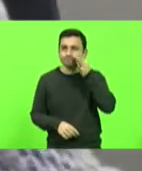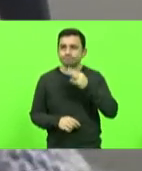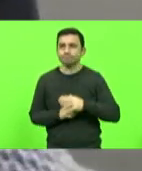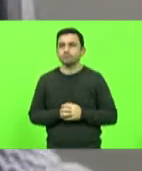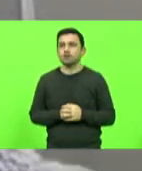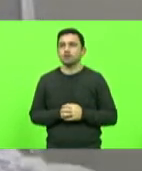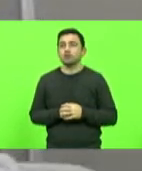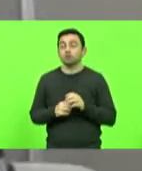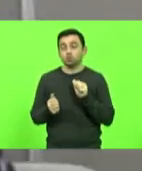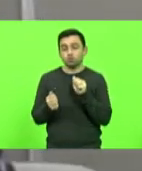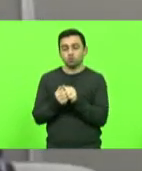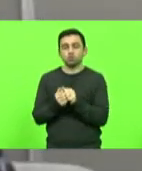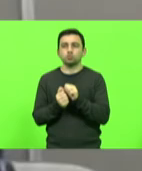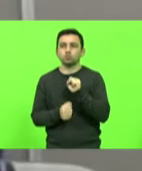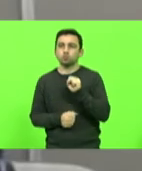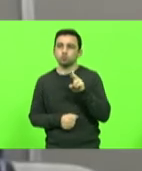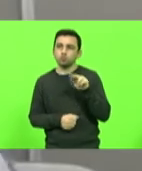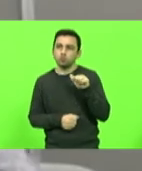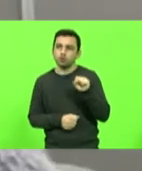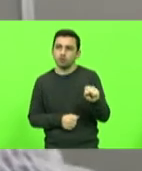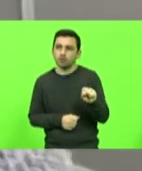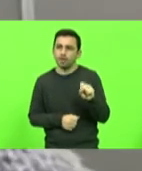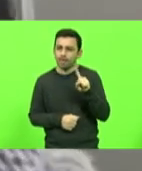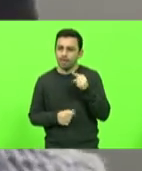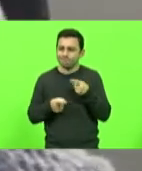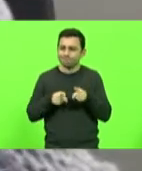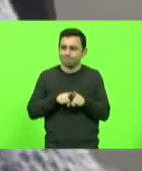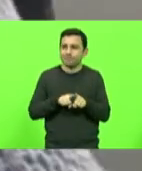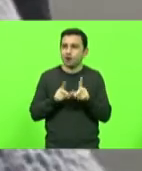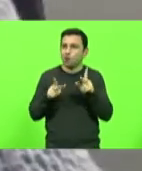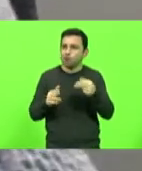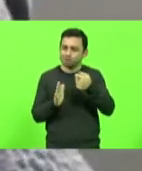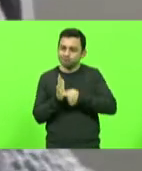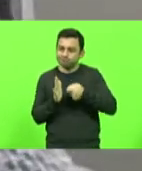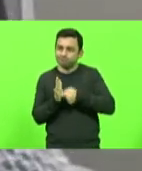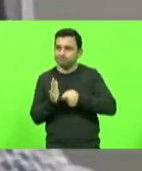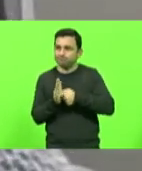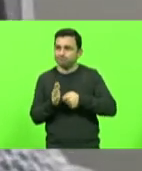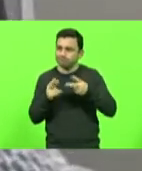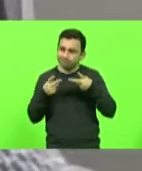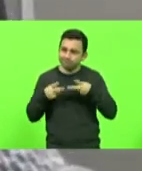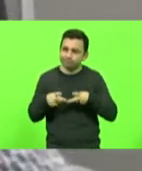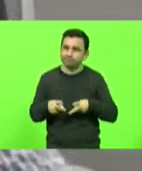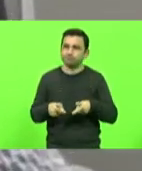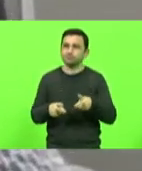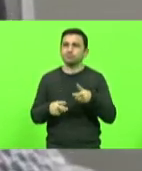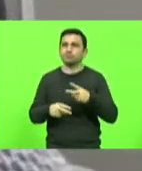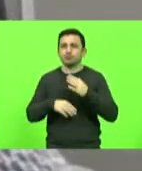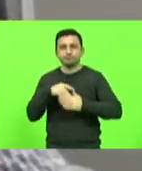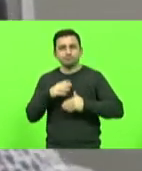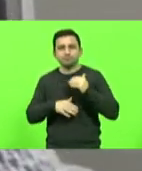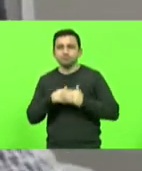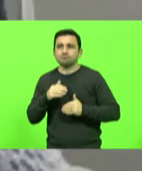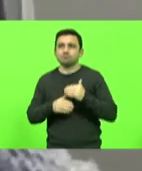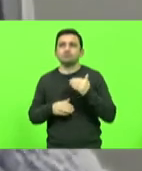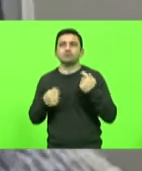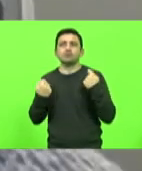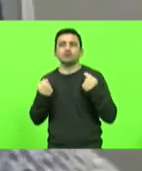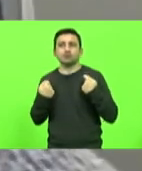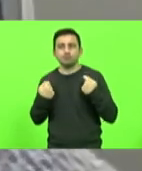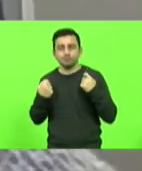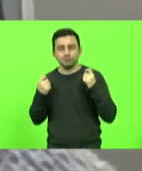aos SUAS, mostrando-se como uma parceira na luta pela efetivação dos instrumentos necessários a essa política.